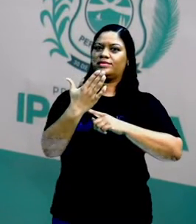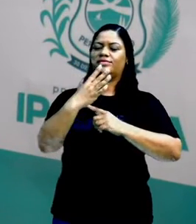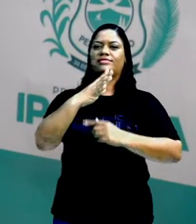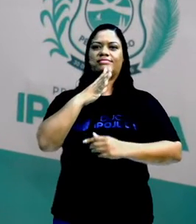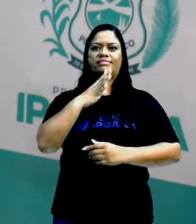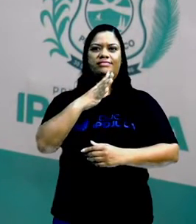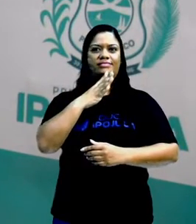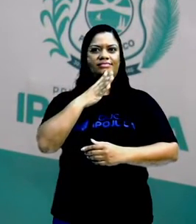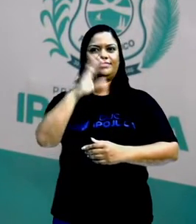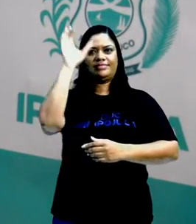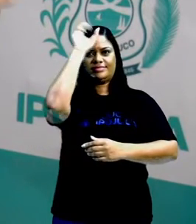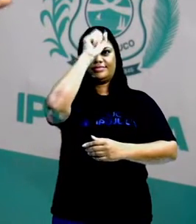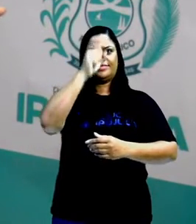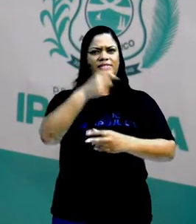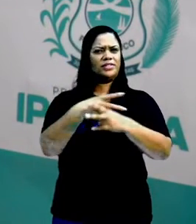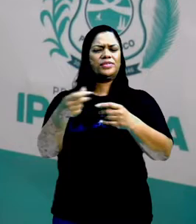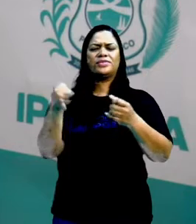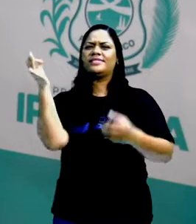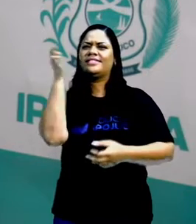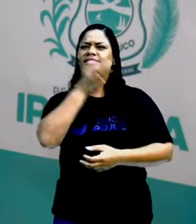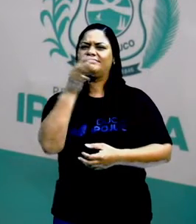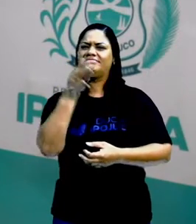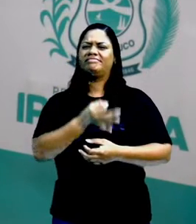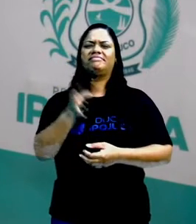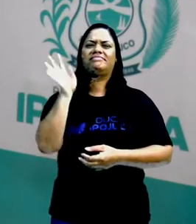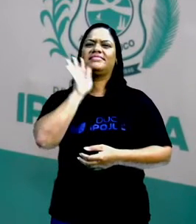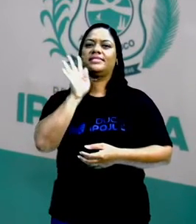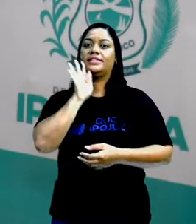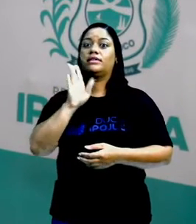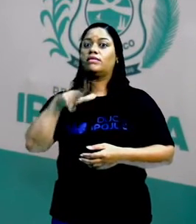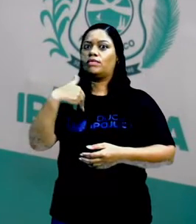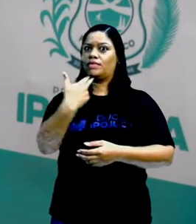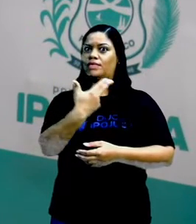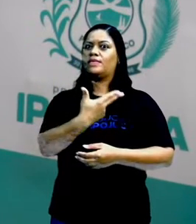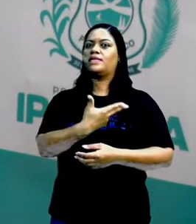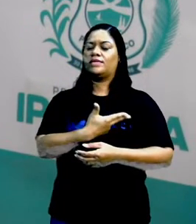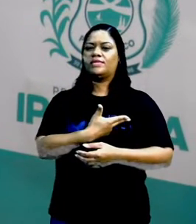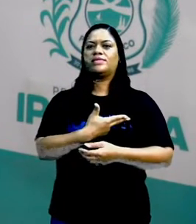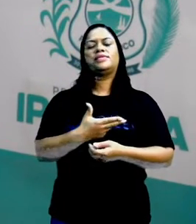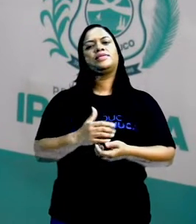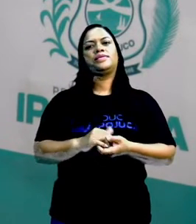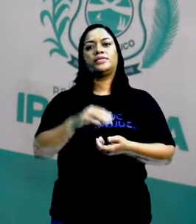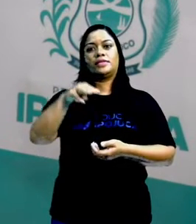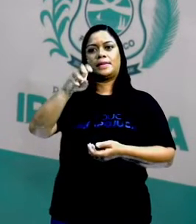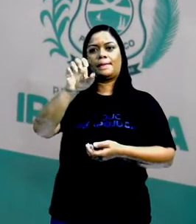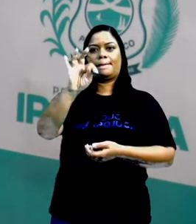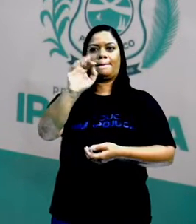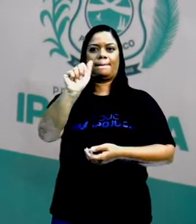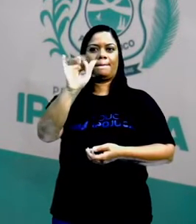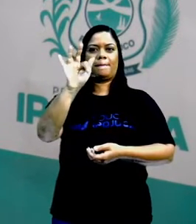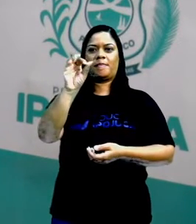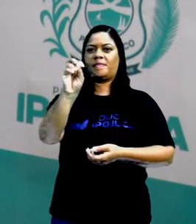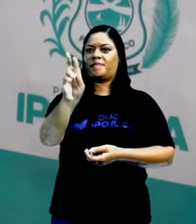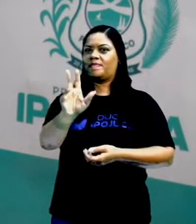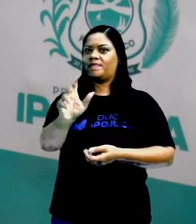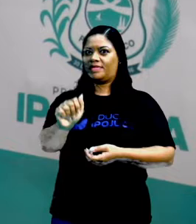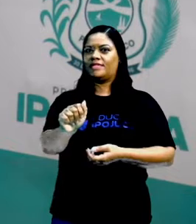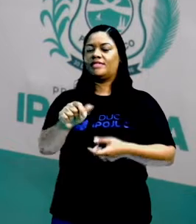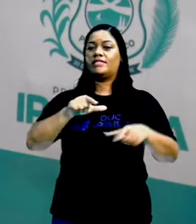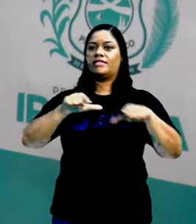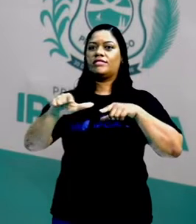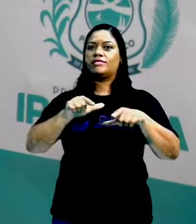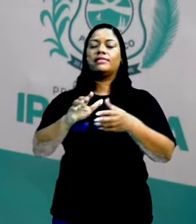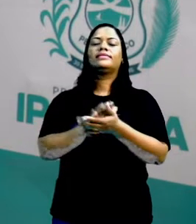conhecimento. Então, vê que coisa linda, que coisa maravilhosa. A gente, a metáfora é o emprego das palavras fora do